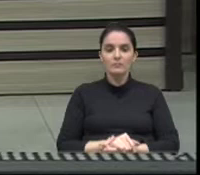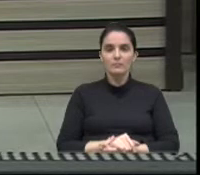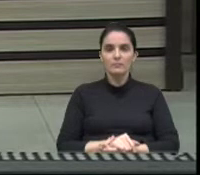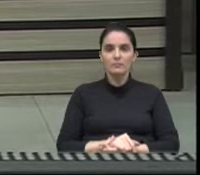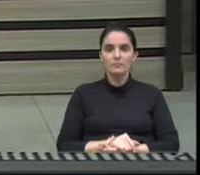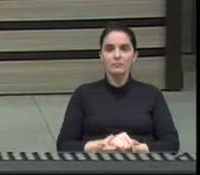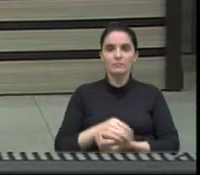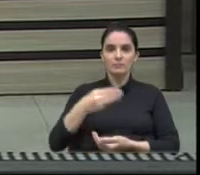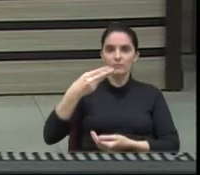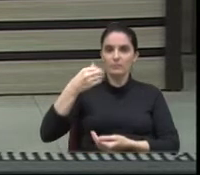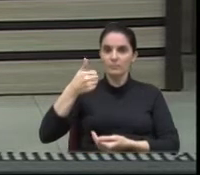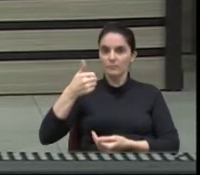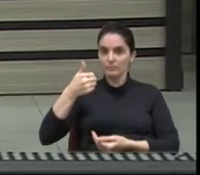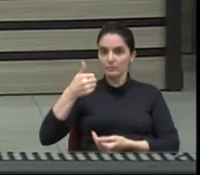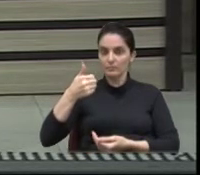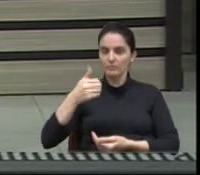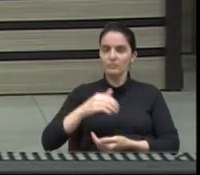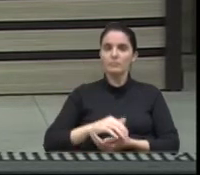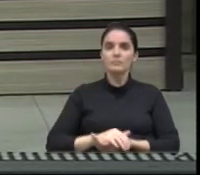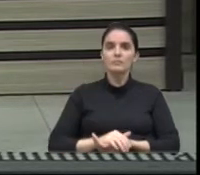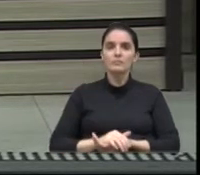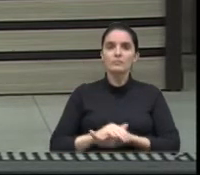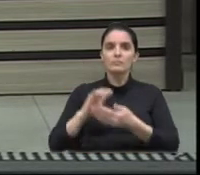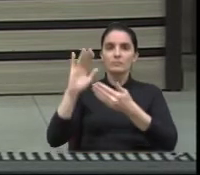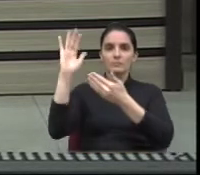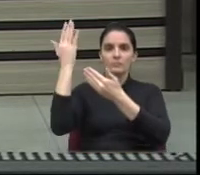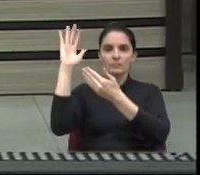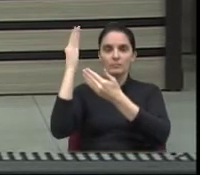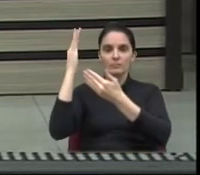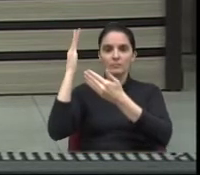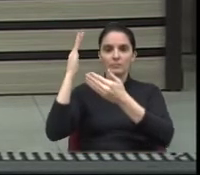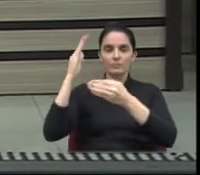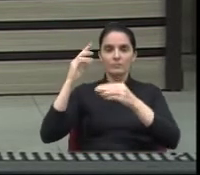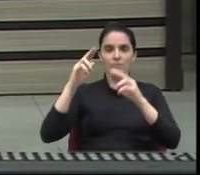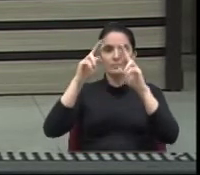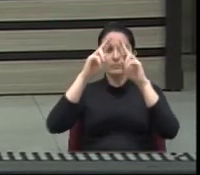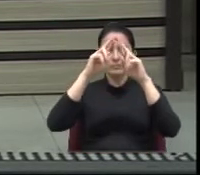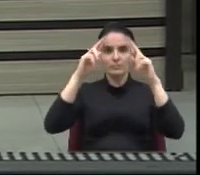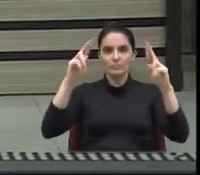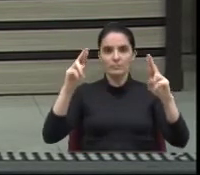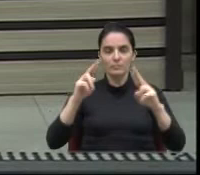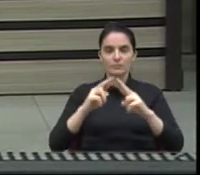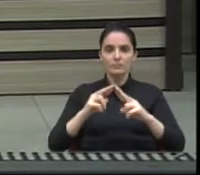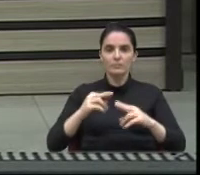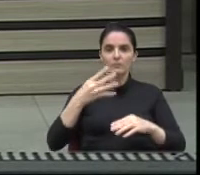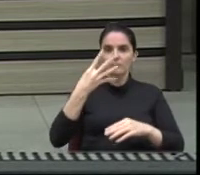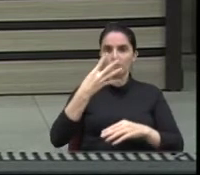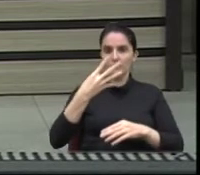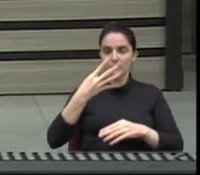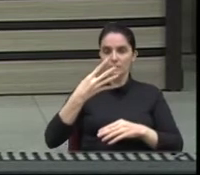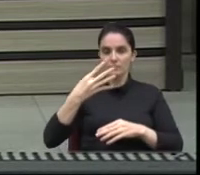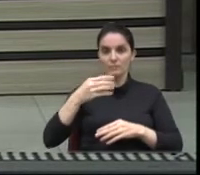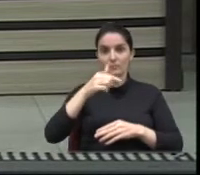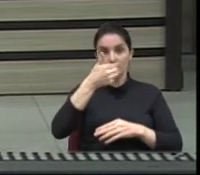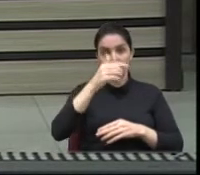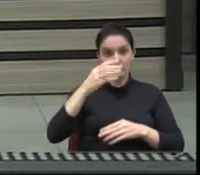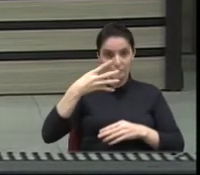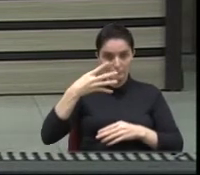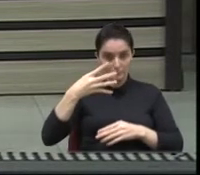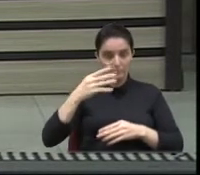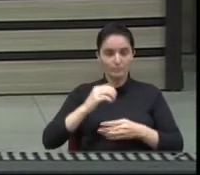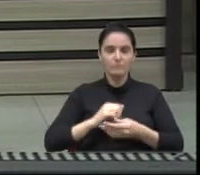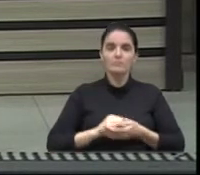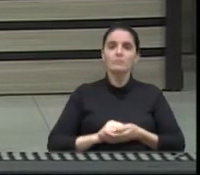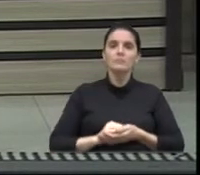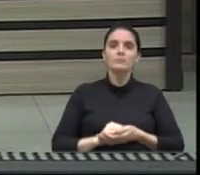Moção 31/2017, moção de aplauso à Unimed Limeira pela realização da 14ª edição do projeto Vida Mais Verde.